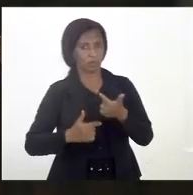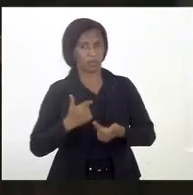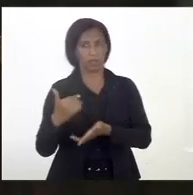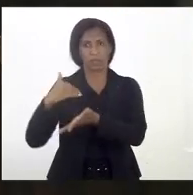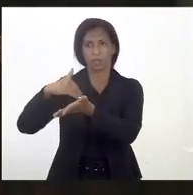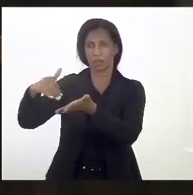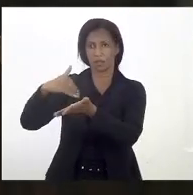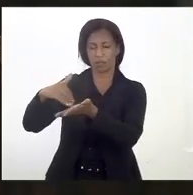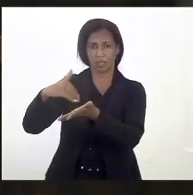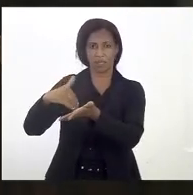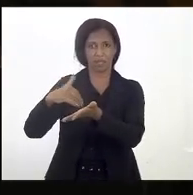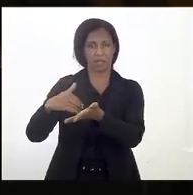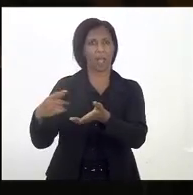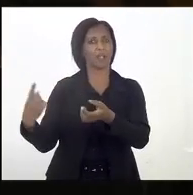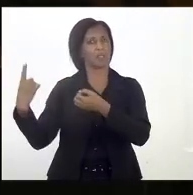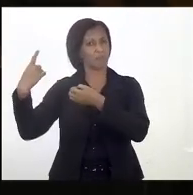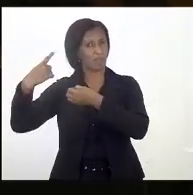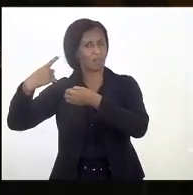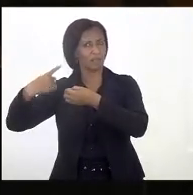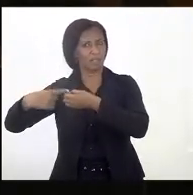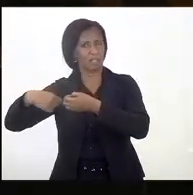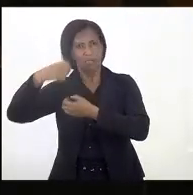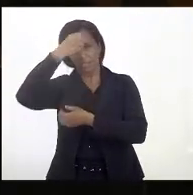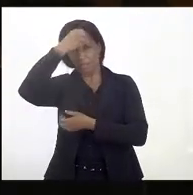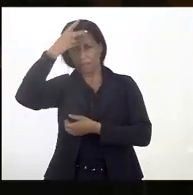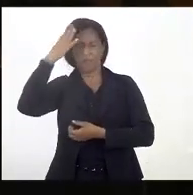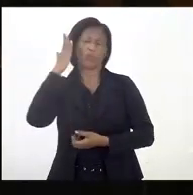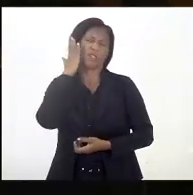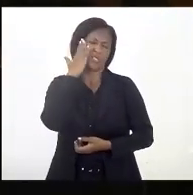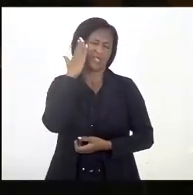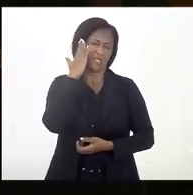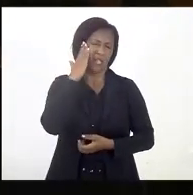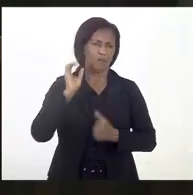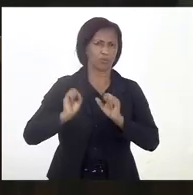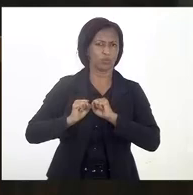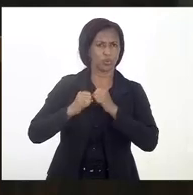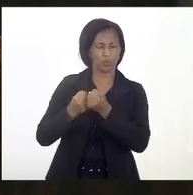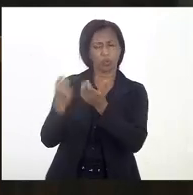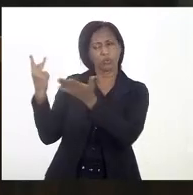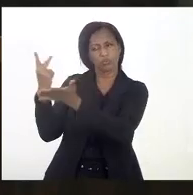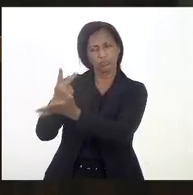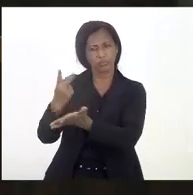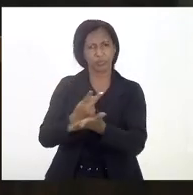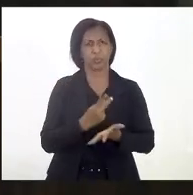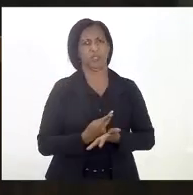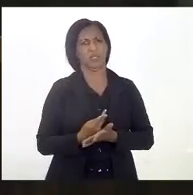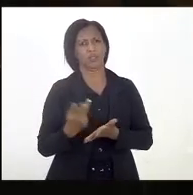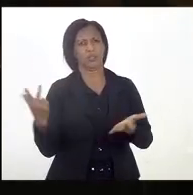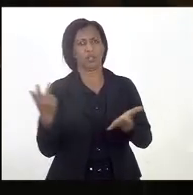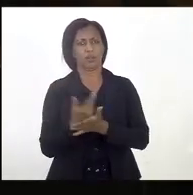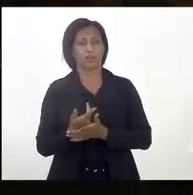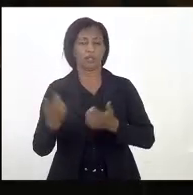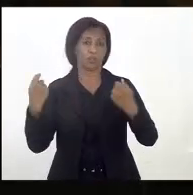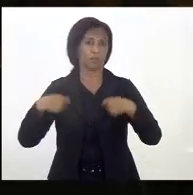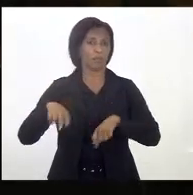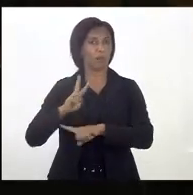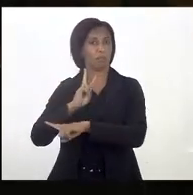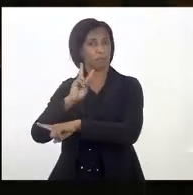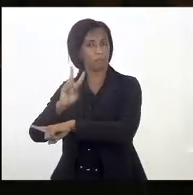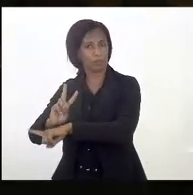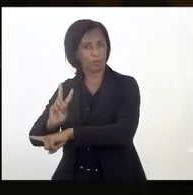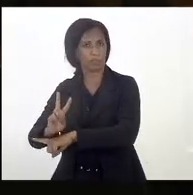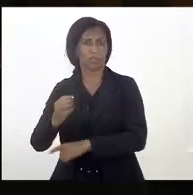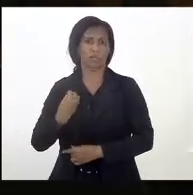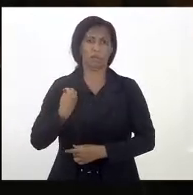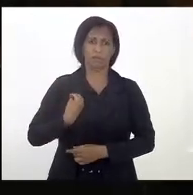Secretaria Municipal dessa cidade sabe do esforço do Zelo desse profissionais e com isso nós precisamos resguardar